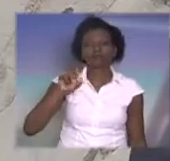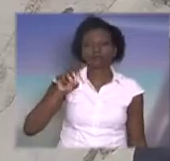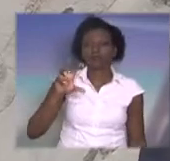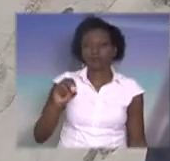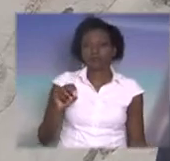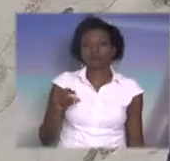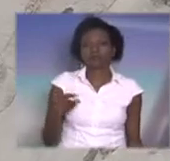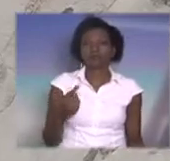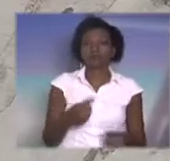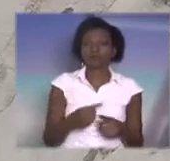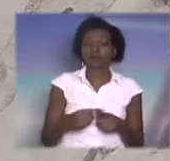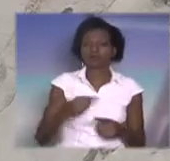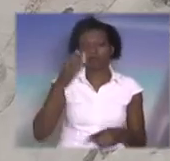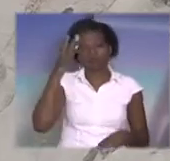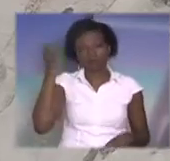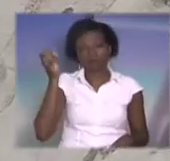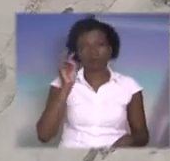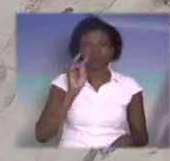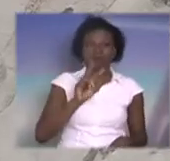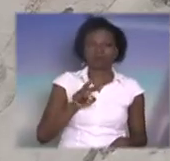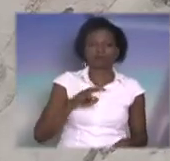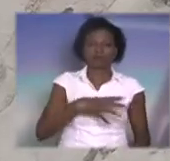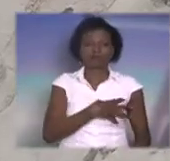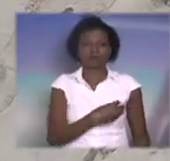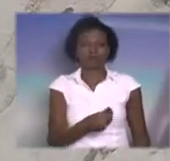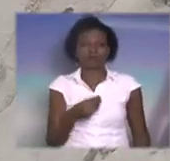vocês podem ver o seu filho, o seu neto numa situação dessa.